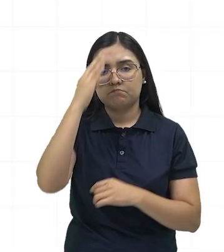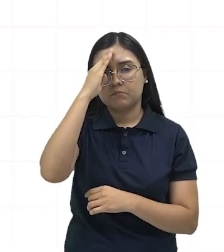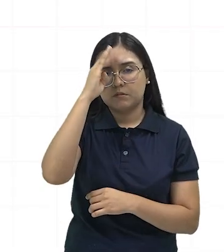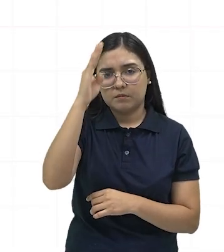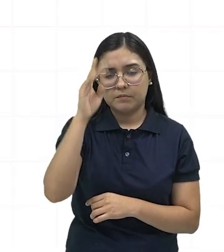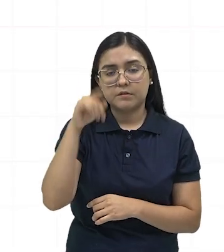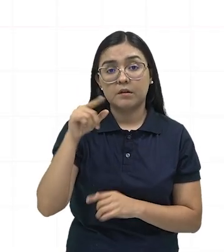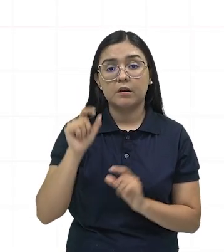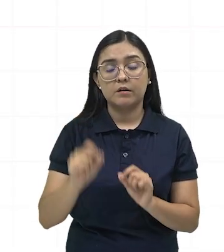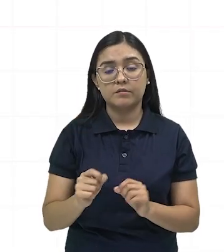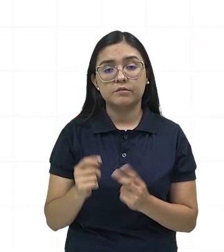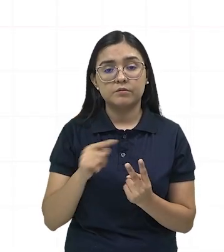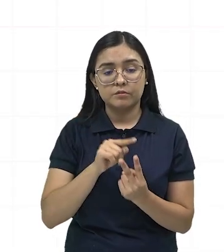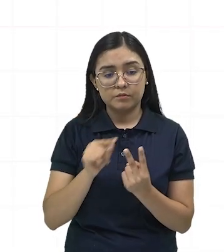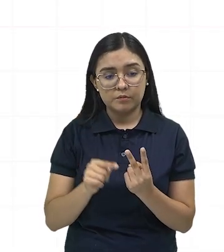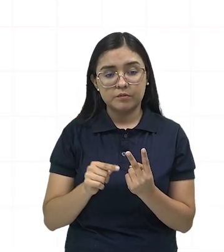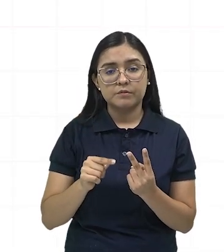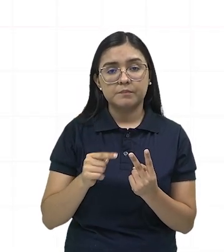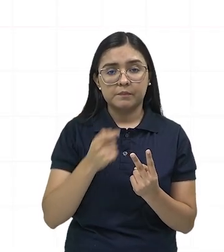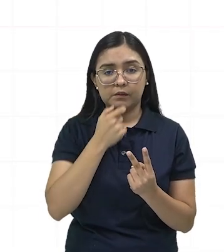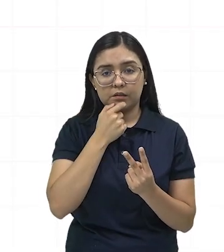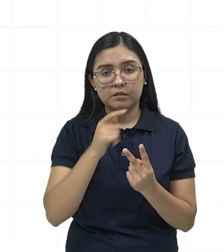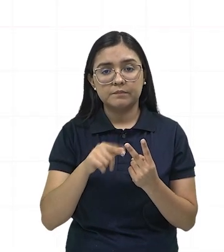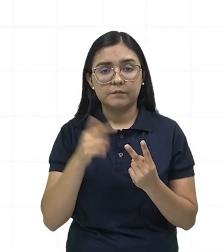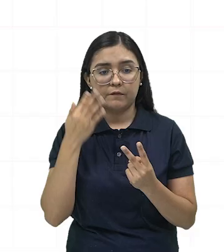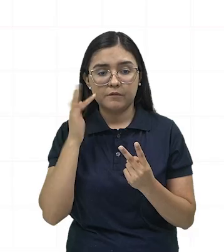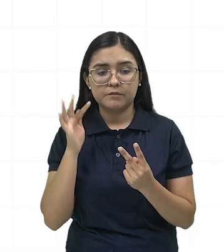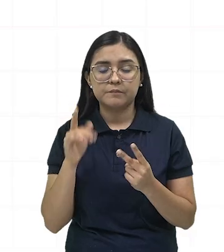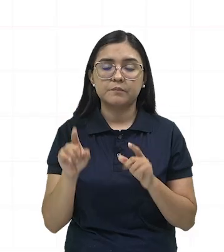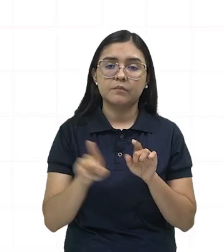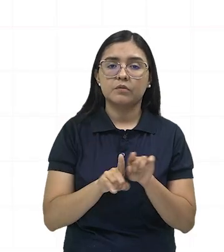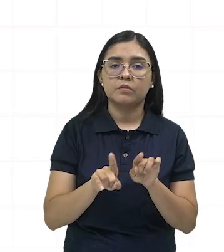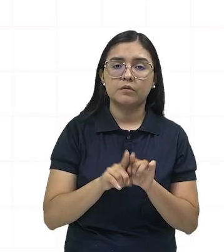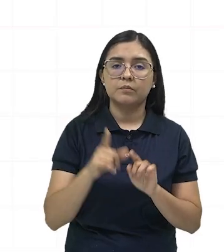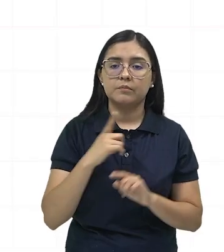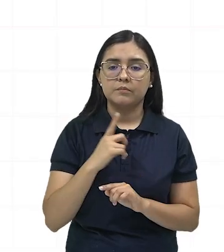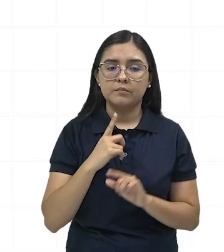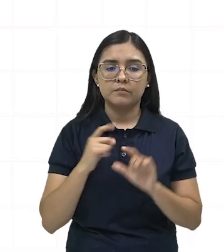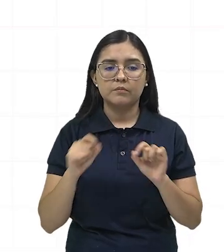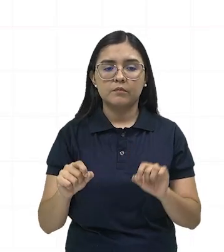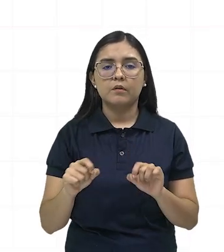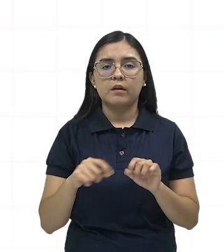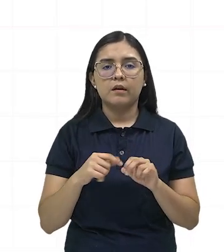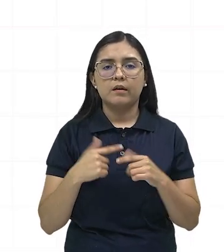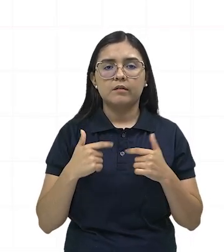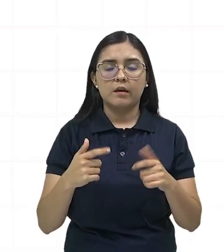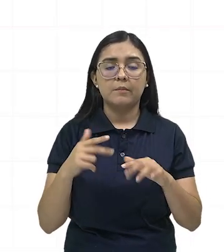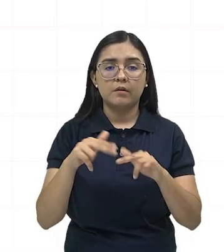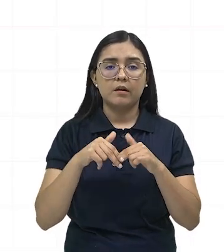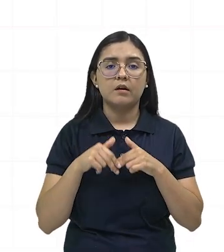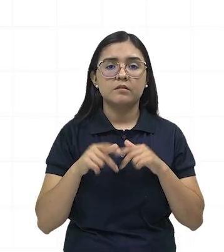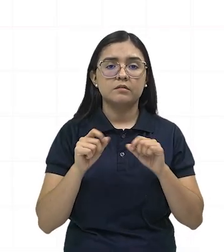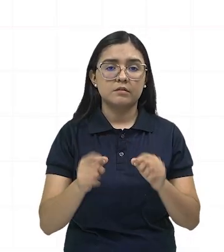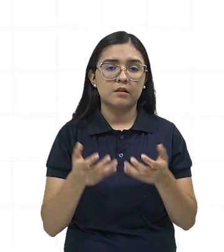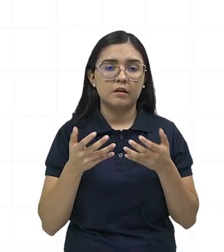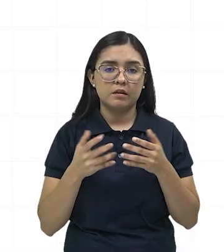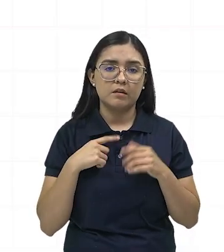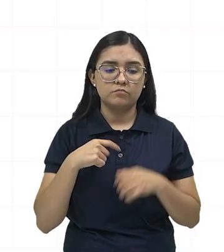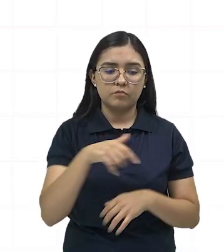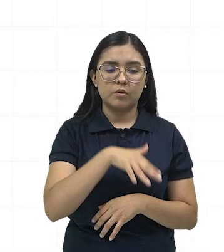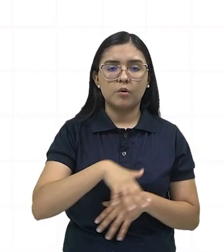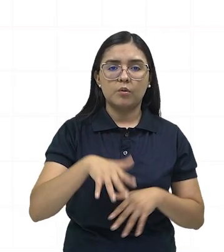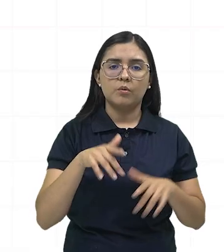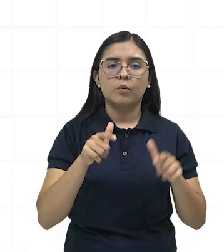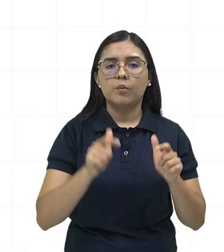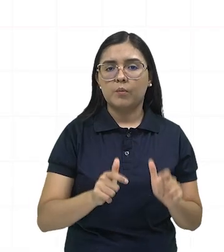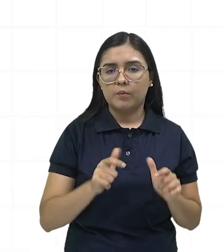nesse momento são esses dois países. E essa guerra vai envolver muito a questão territorial, né? A luta por territórios.